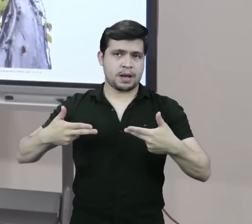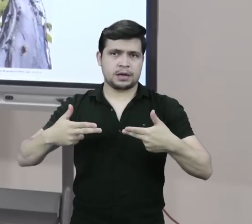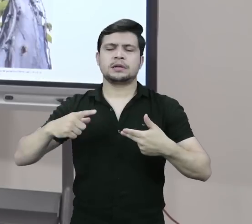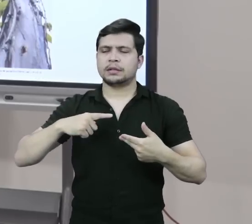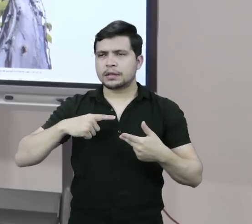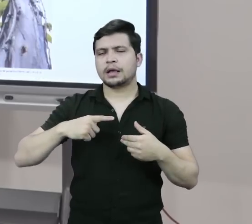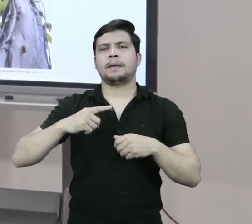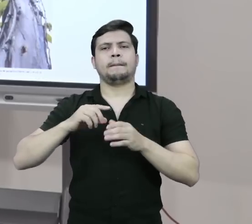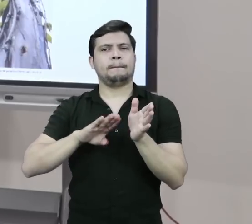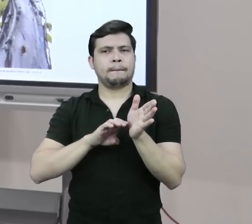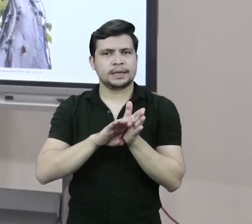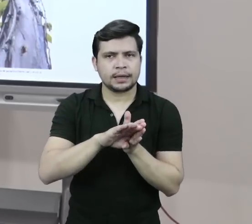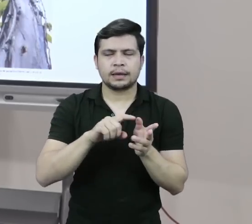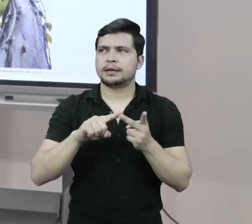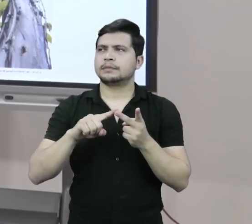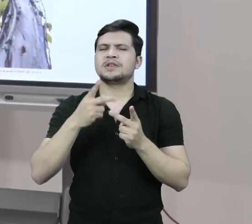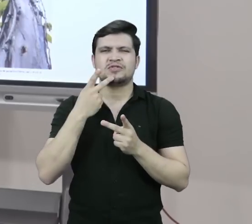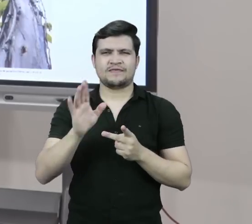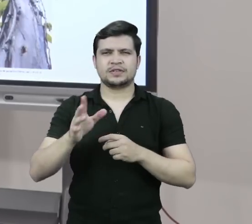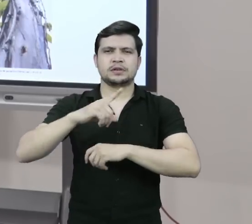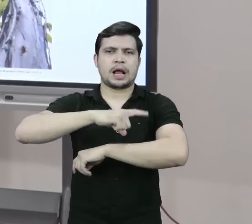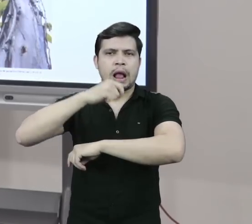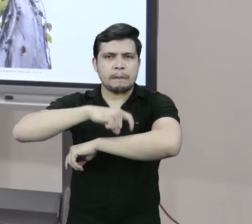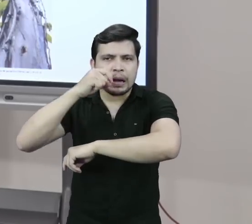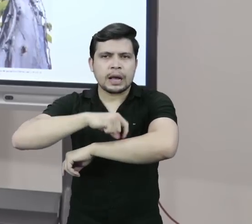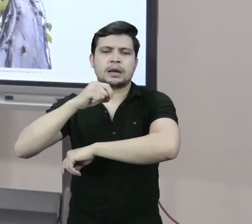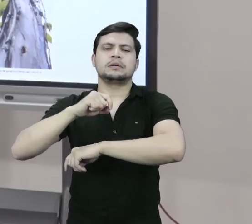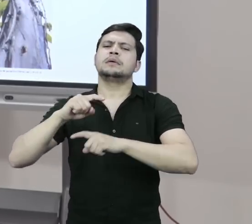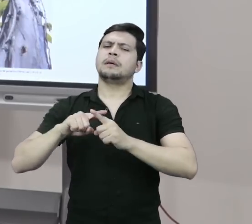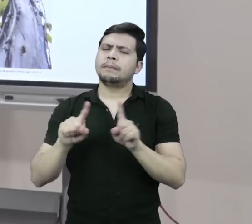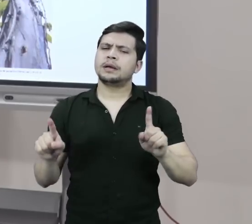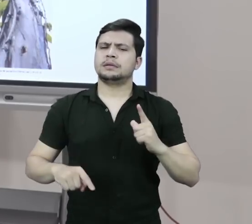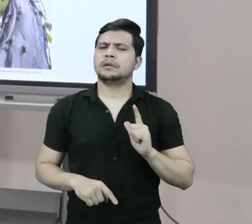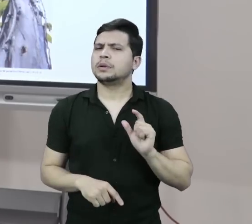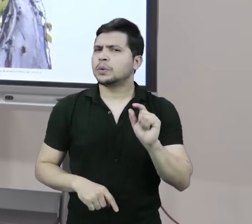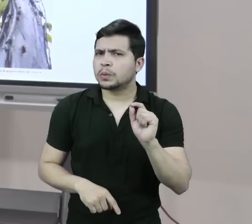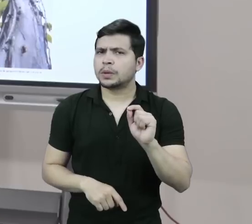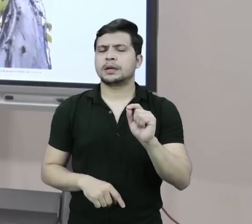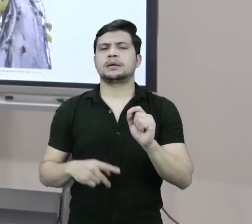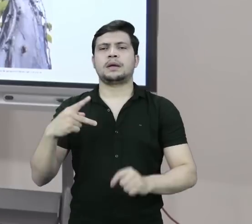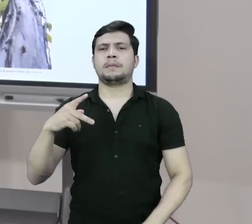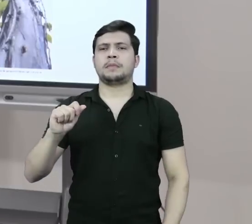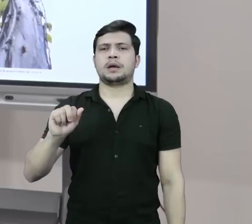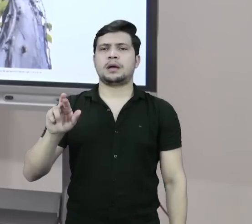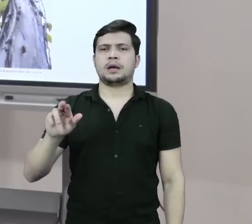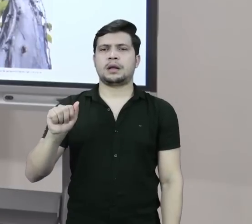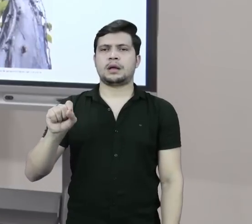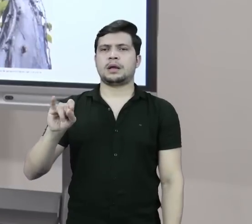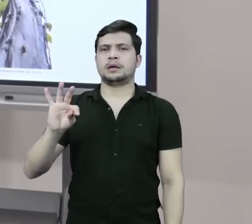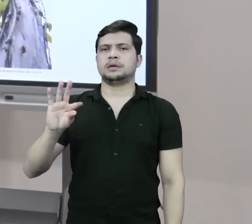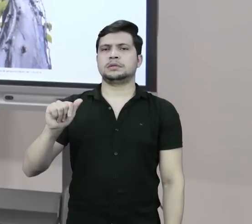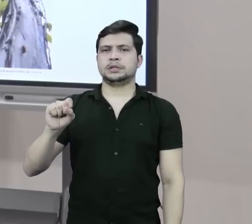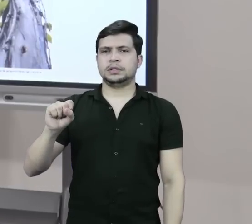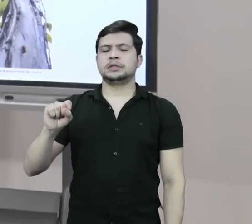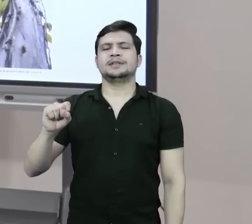bactérias, vírus que causam doenças em nós humanos e em outros animais, mas eu vou ter também parasitas vegetais, né, que o exemplo que a gente tem